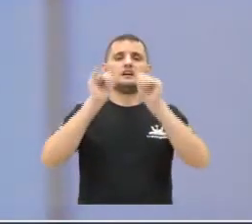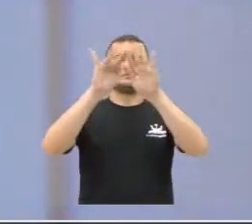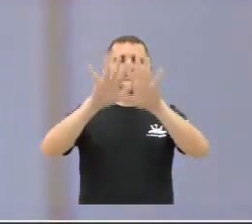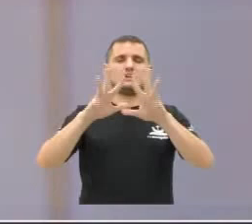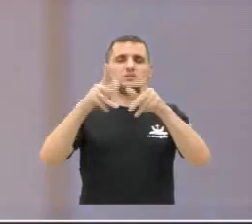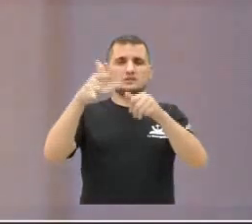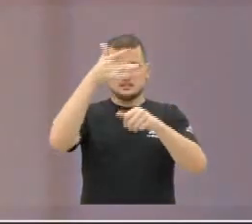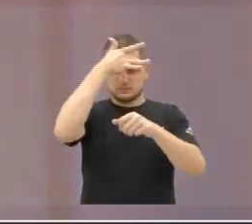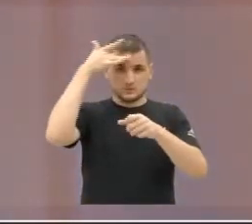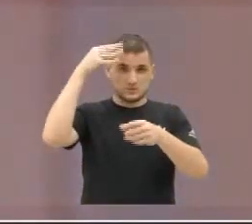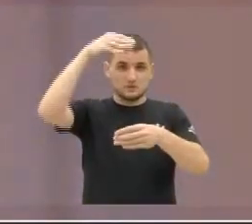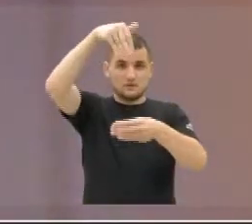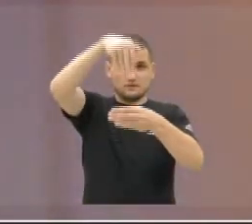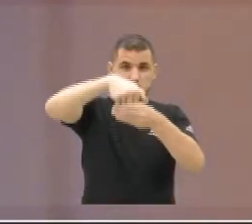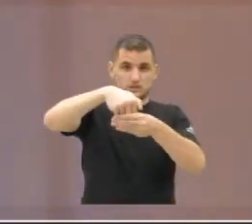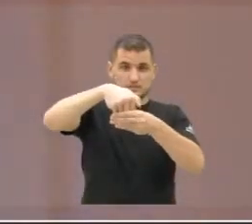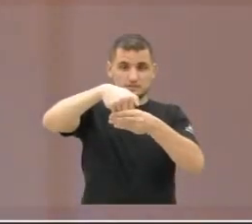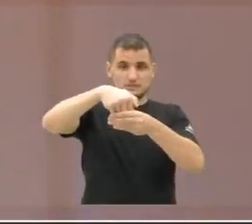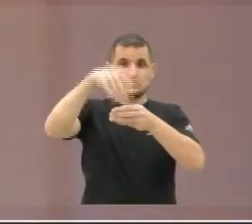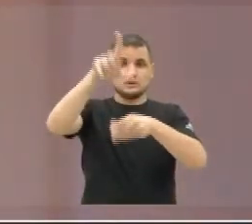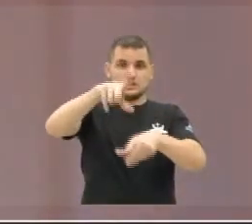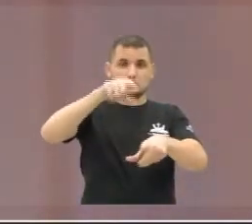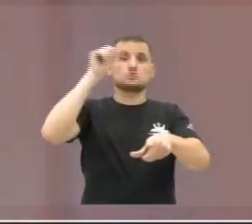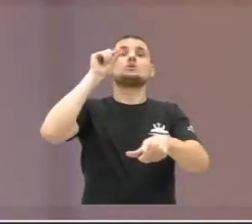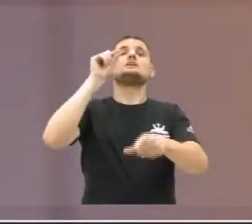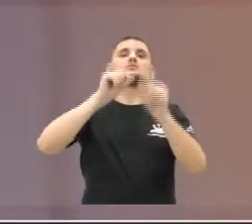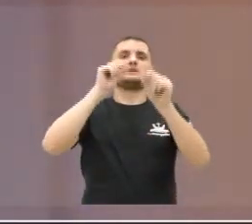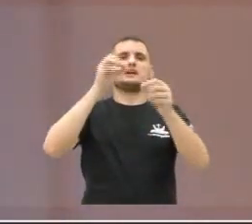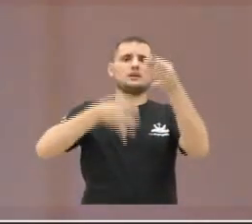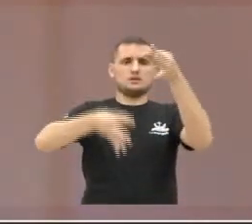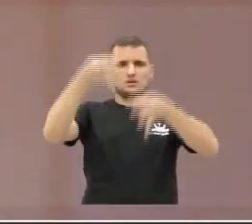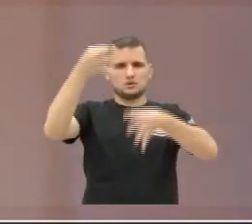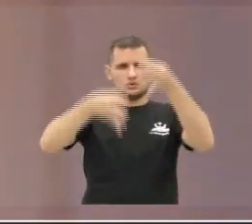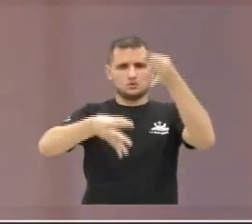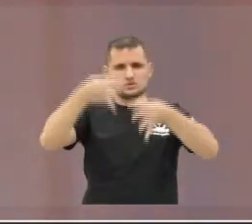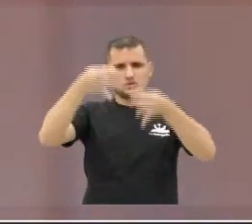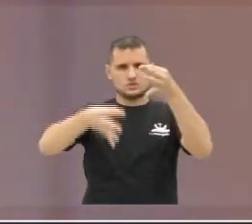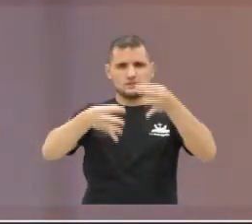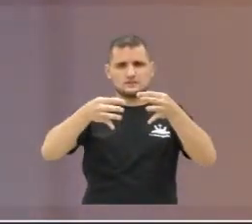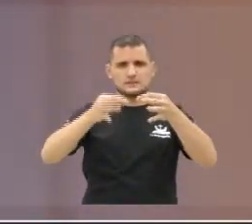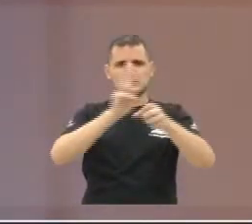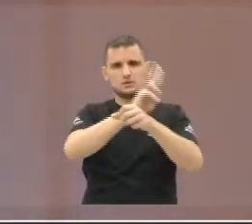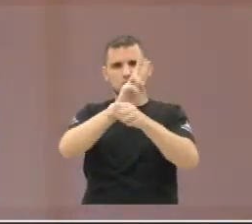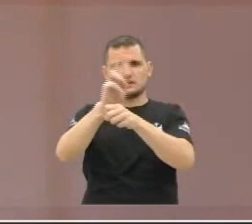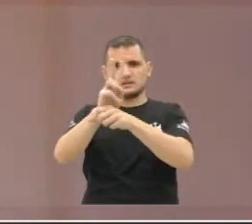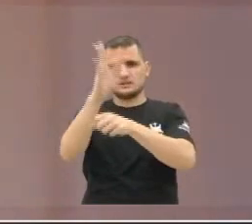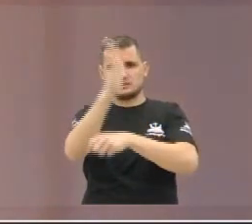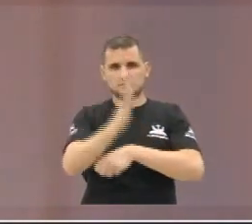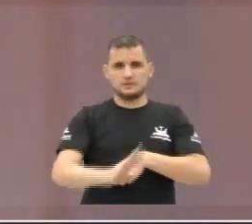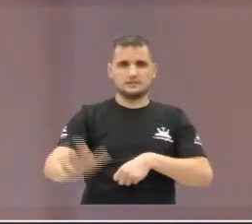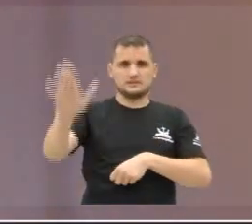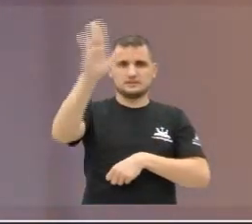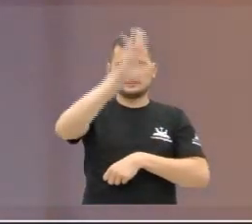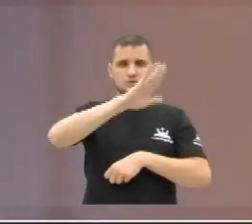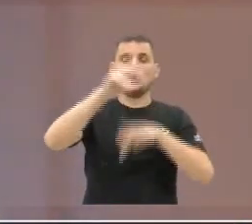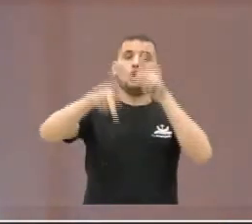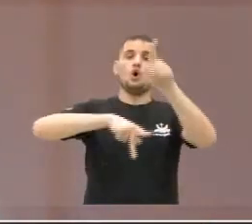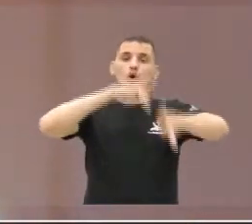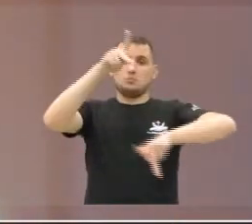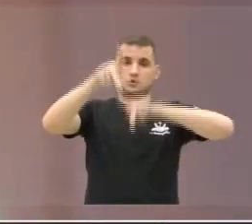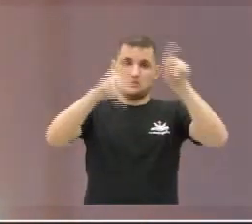em dignidade, para que governem com justiça. Dai ao povo brasileiro paz